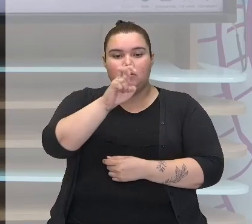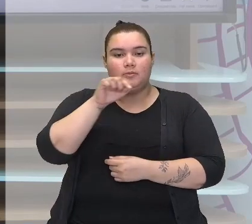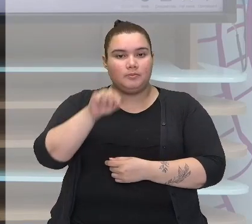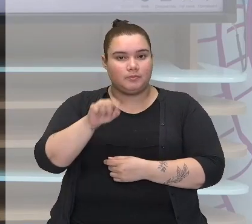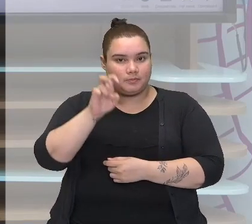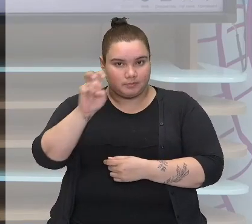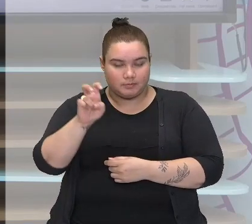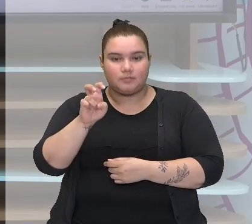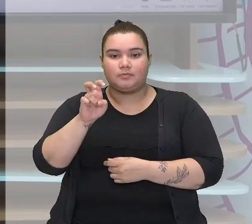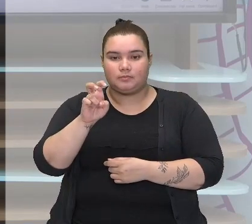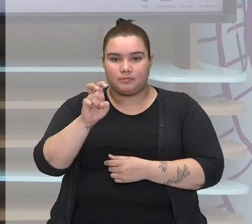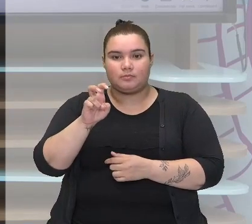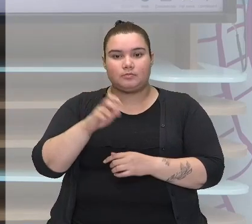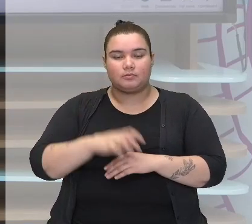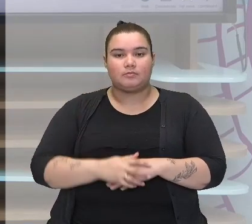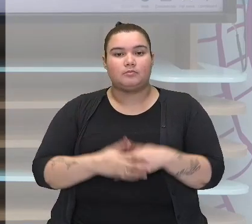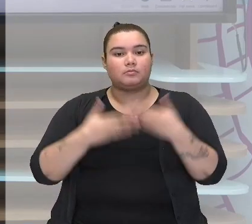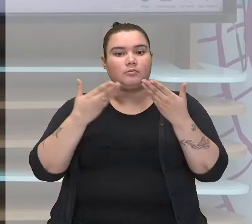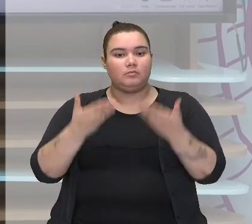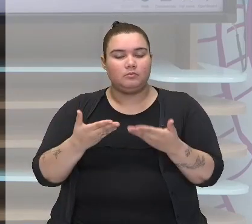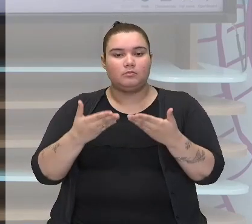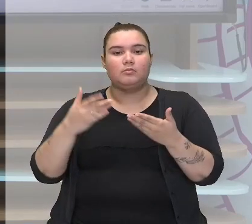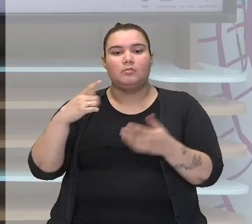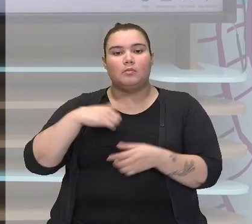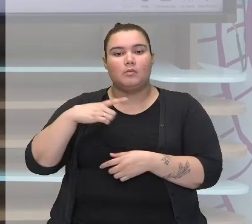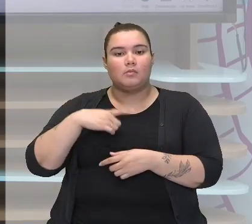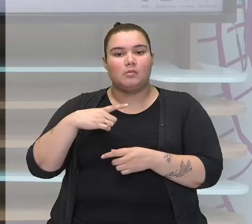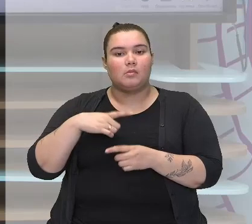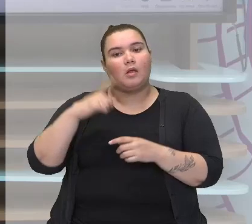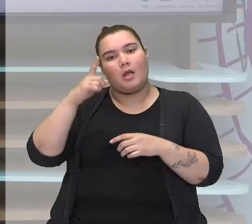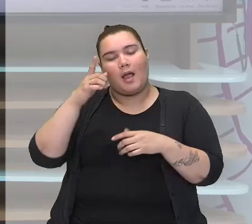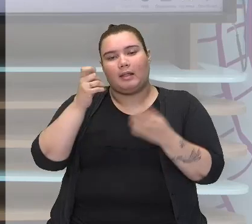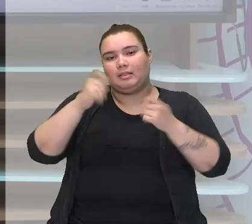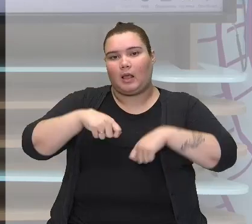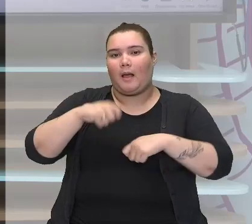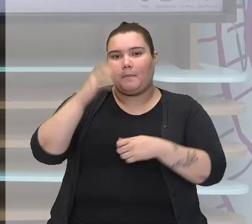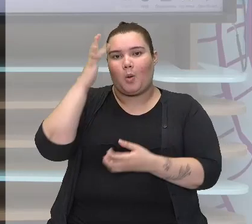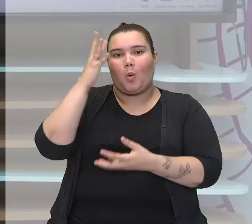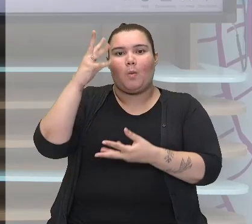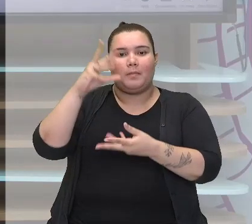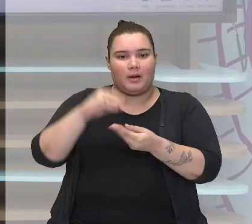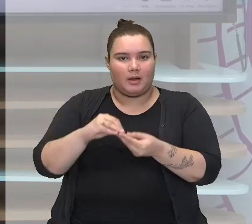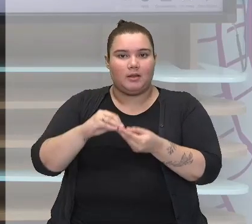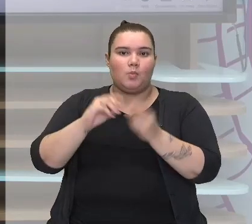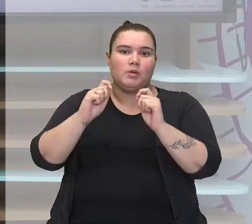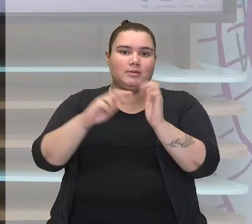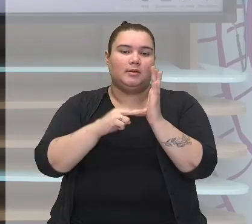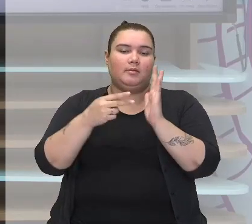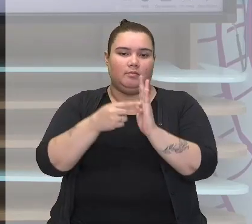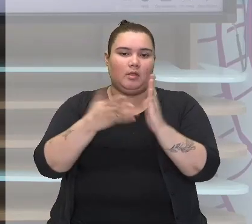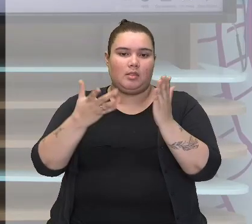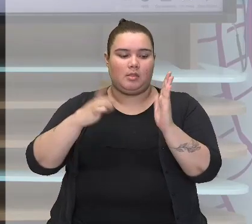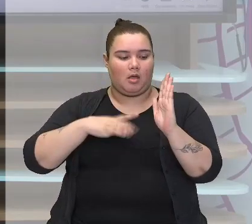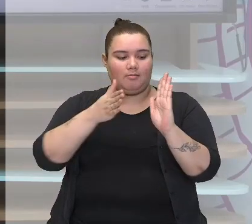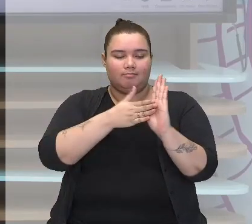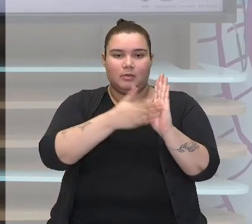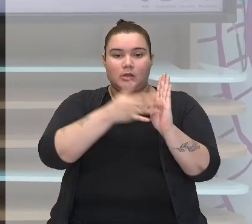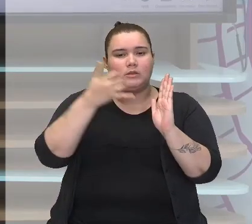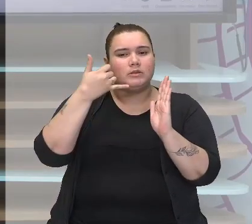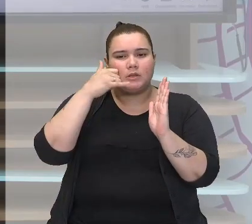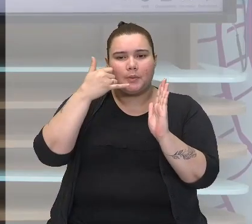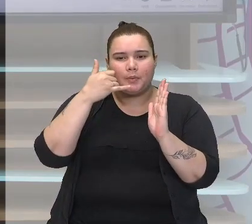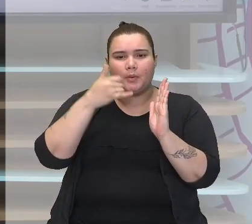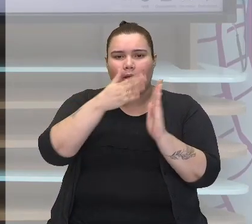polegadas. Olha aí. Então, passa a ter agora um sentido. Eu tinha um objeto, né, que eu chamei anteriormente de